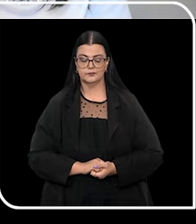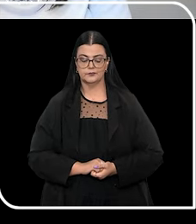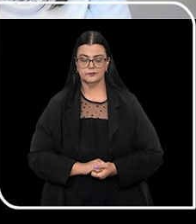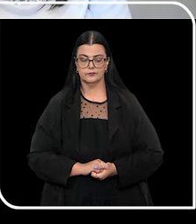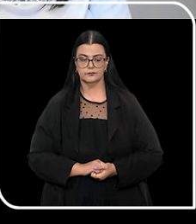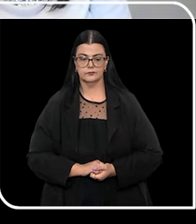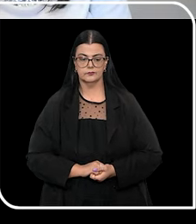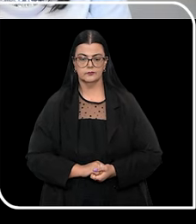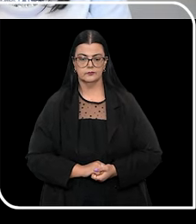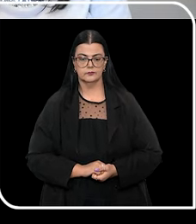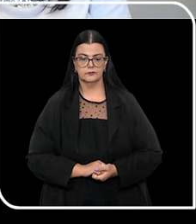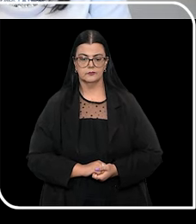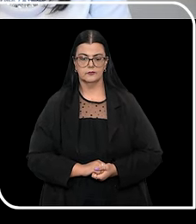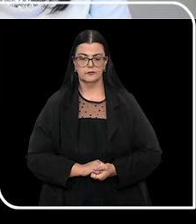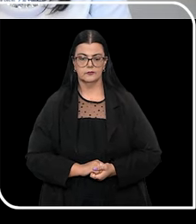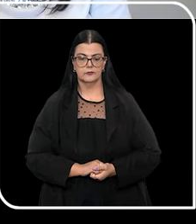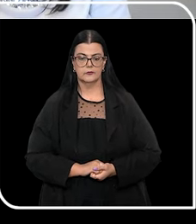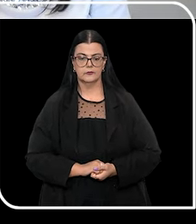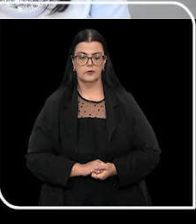m